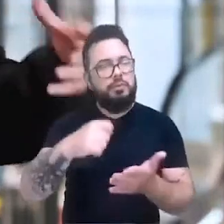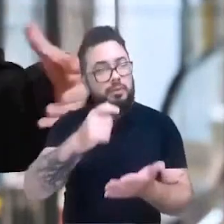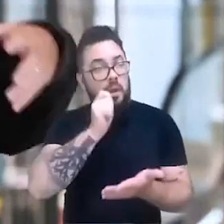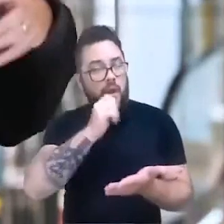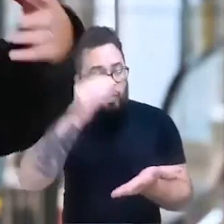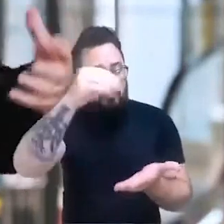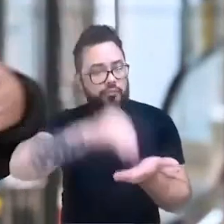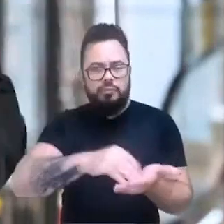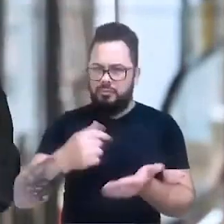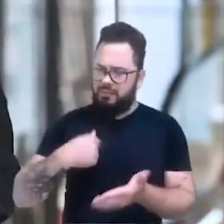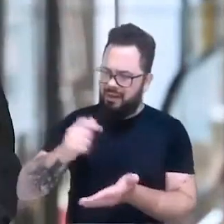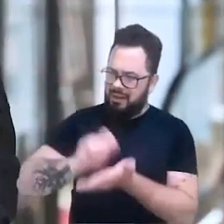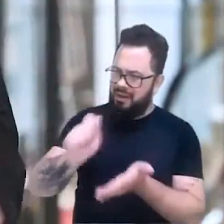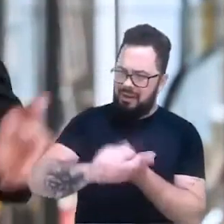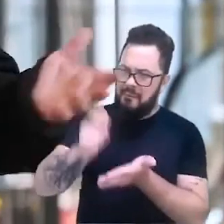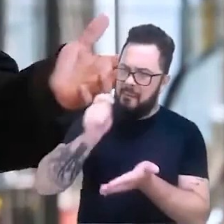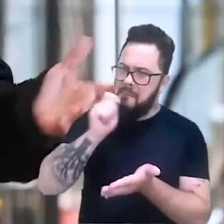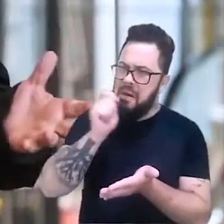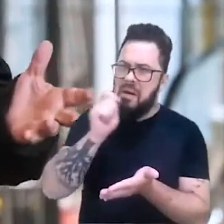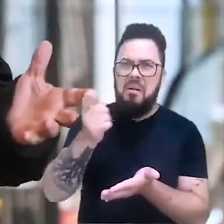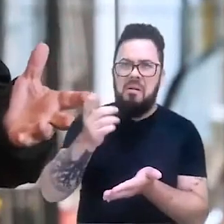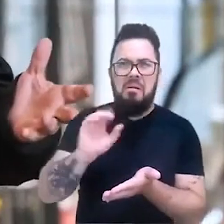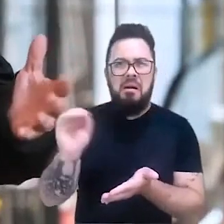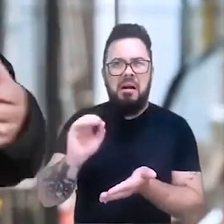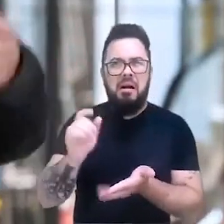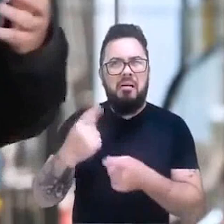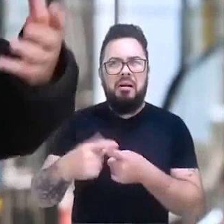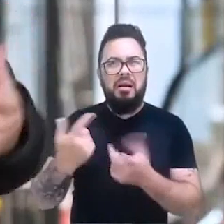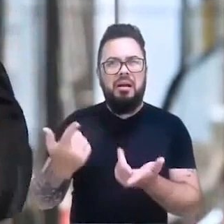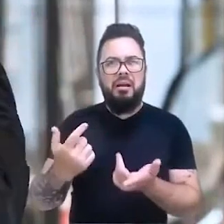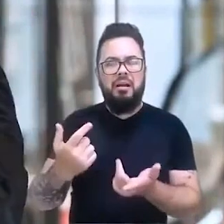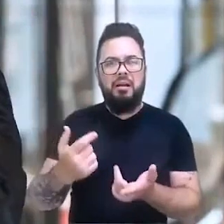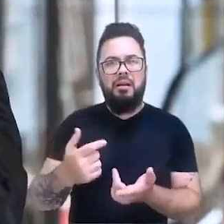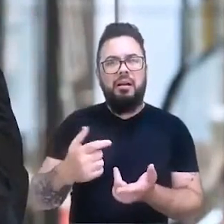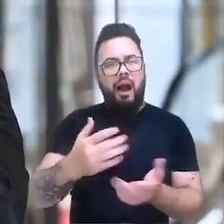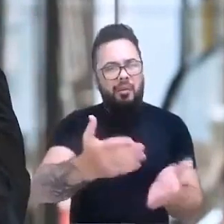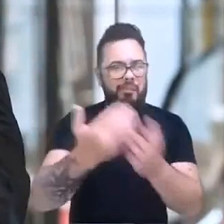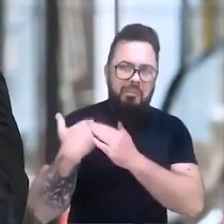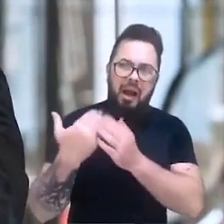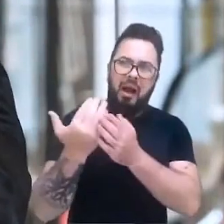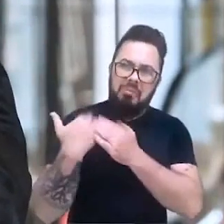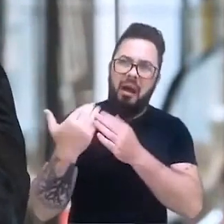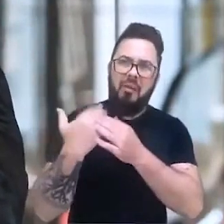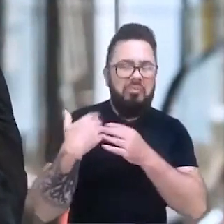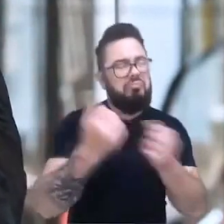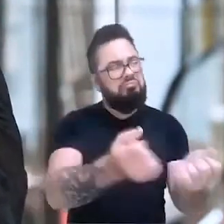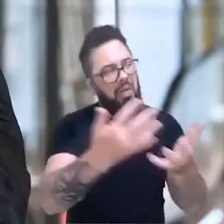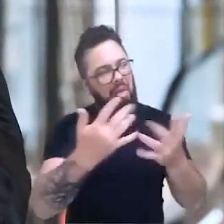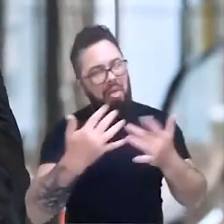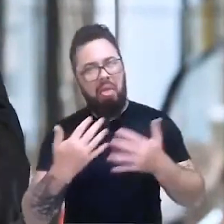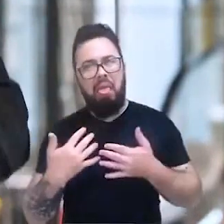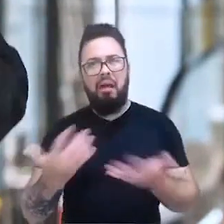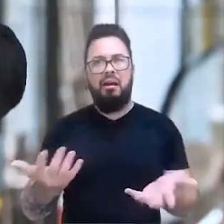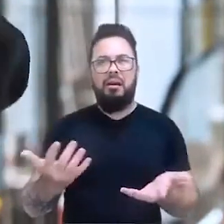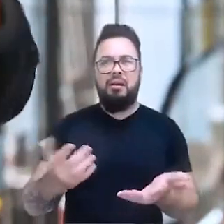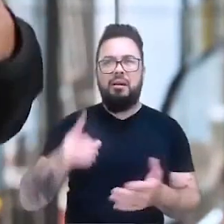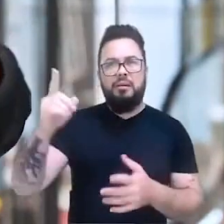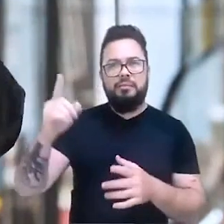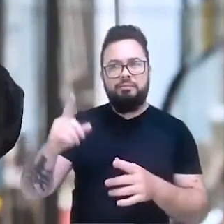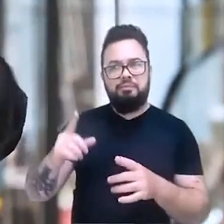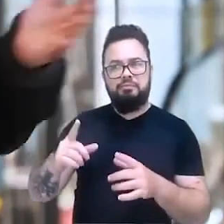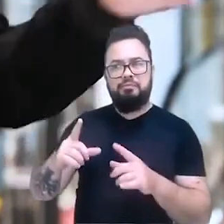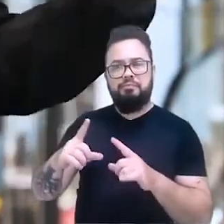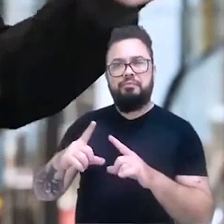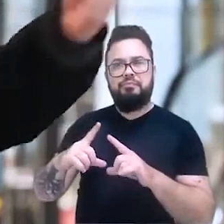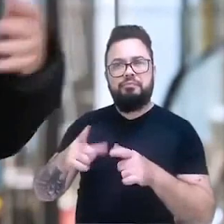mas a literatura marginal tem que estar presente. Eu falei, nunca publiquei nada com maconha. Por que que eu tenho que estar presente? Mas jogam muitas causas na gente, né? A gente já pega...